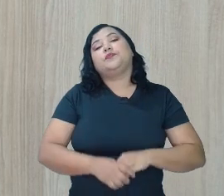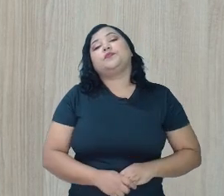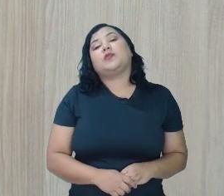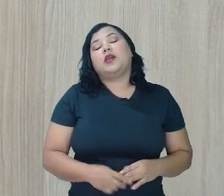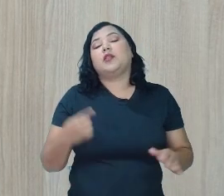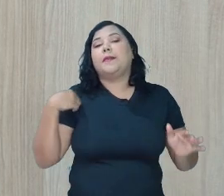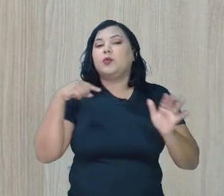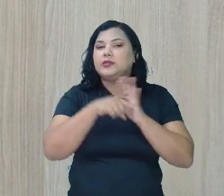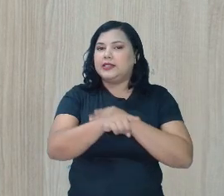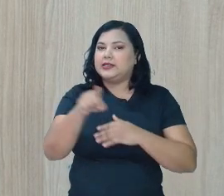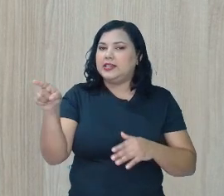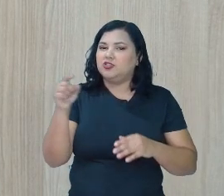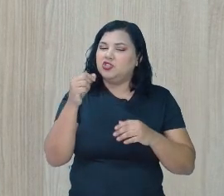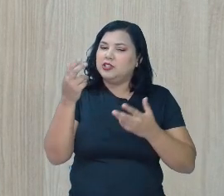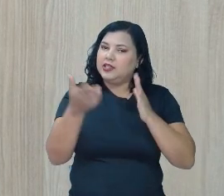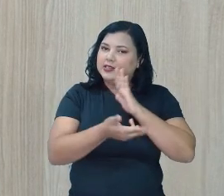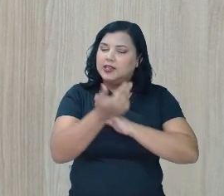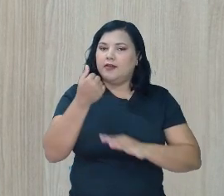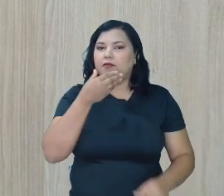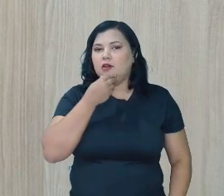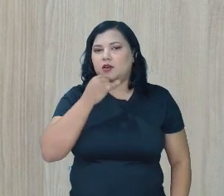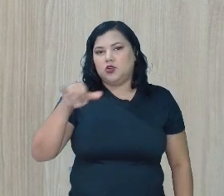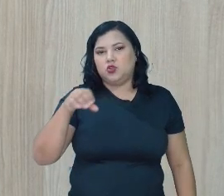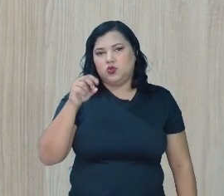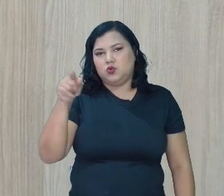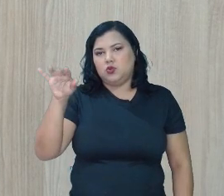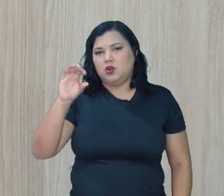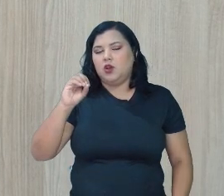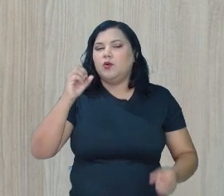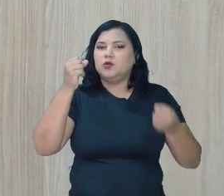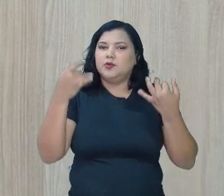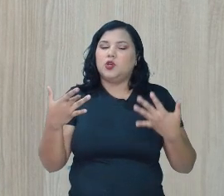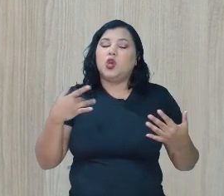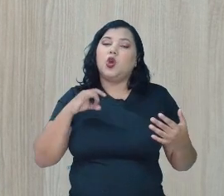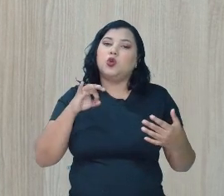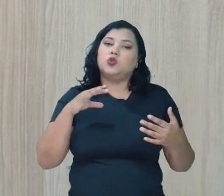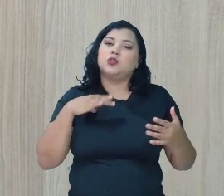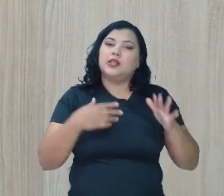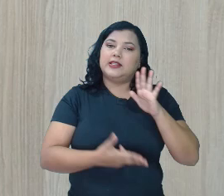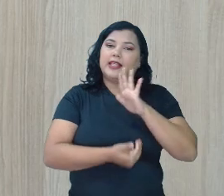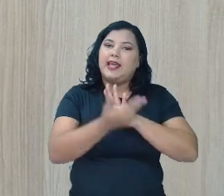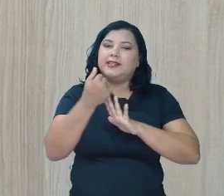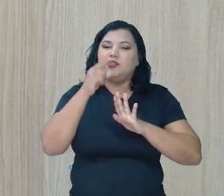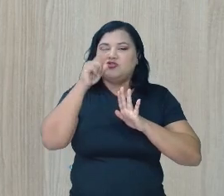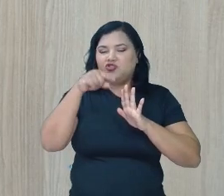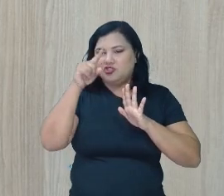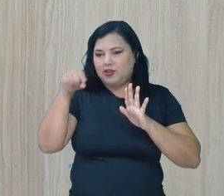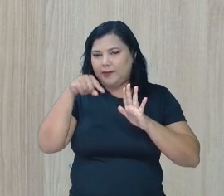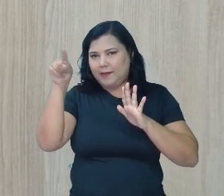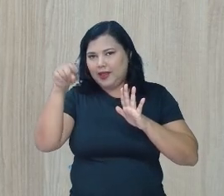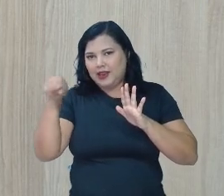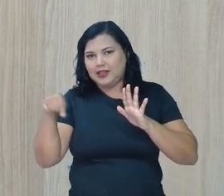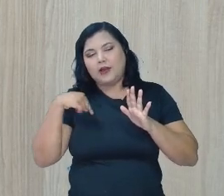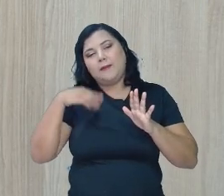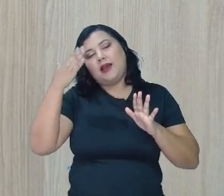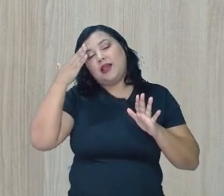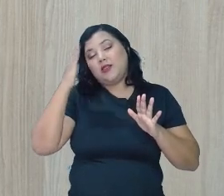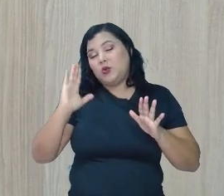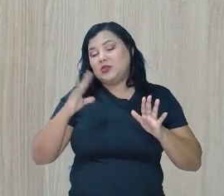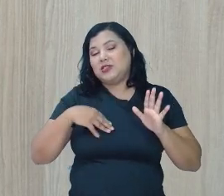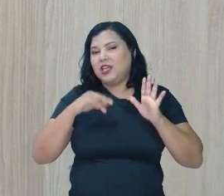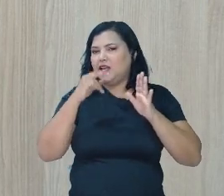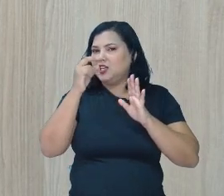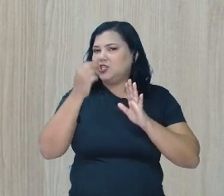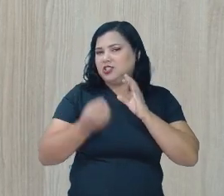se eles desenhavam, né? E o João disse assim, eu só sei fazer desenhos de palitinho, mas não sei fazer história em quadrinhos nem